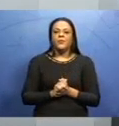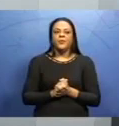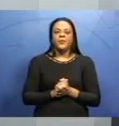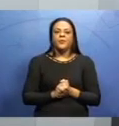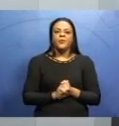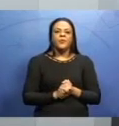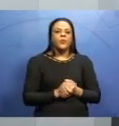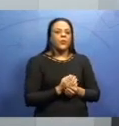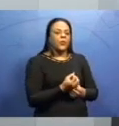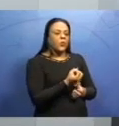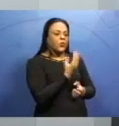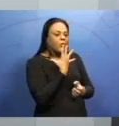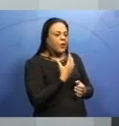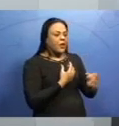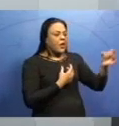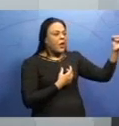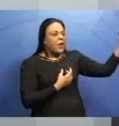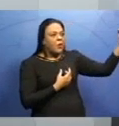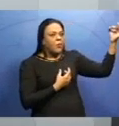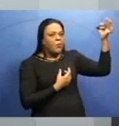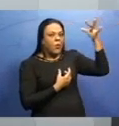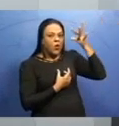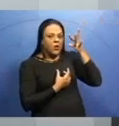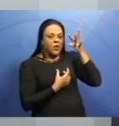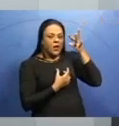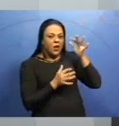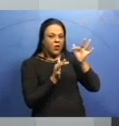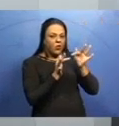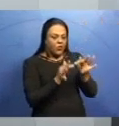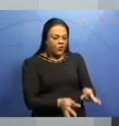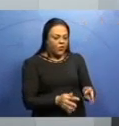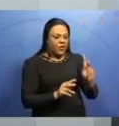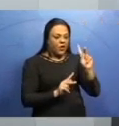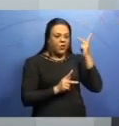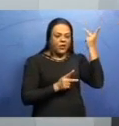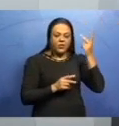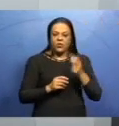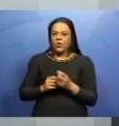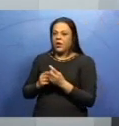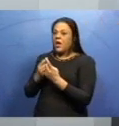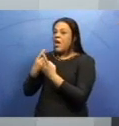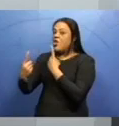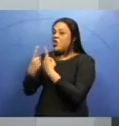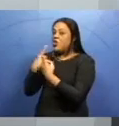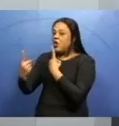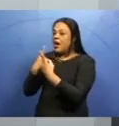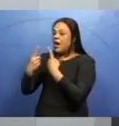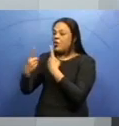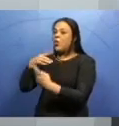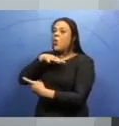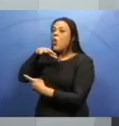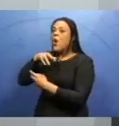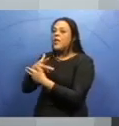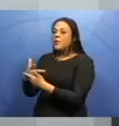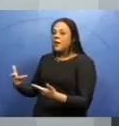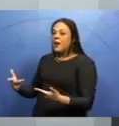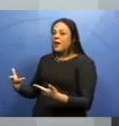Muito bem, moral no final da história e diálogo entre animais. Os personagens conversam nas fábulas, né, gente?